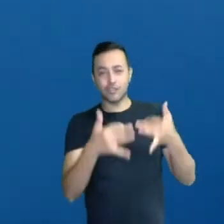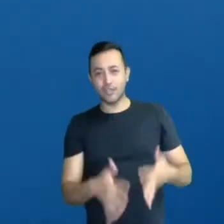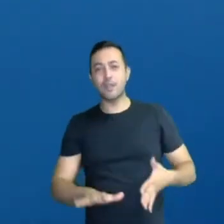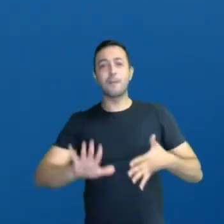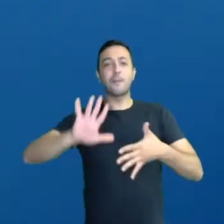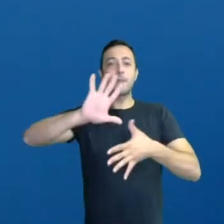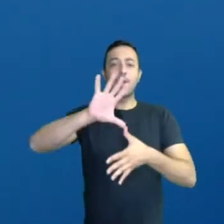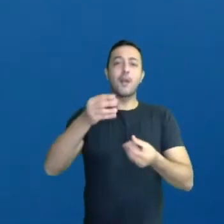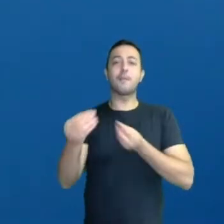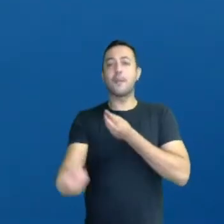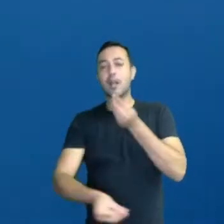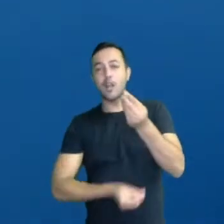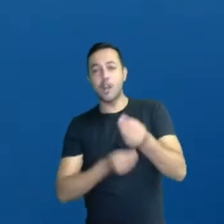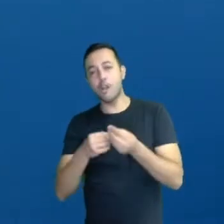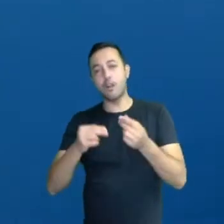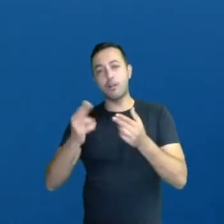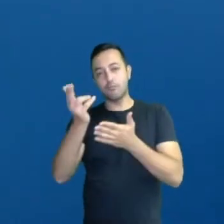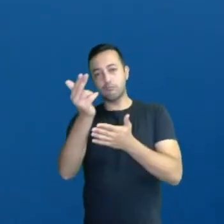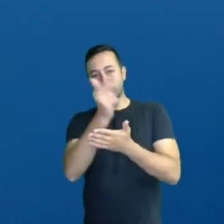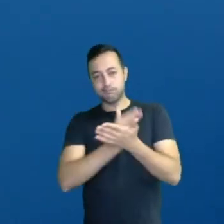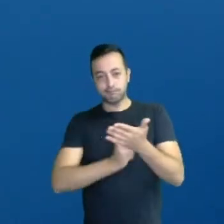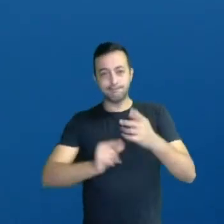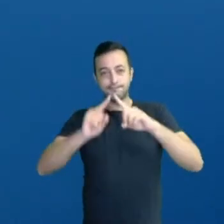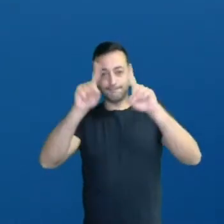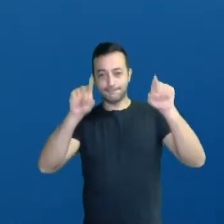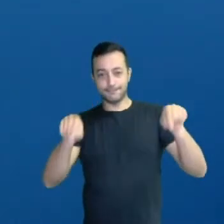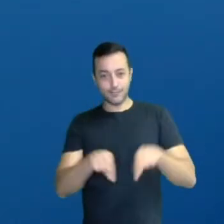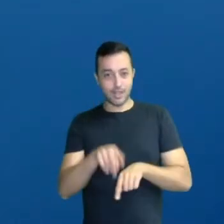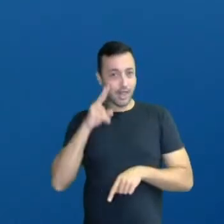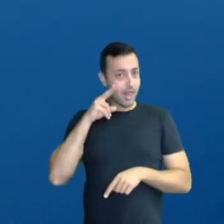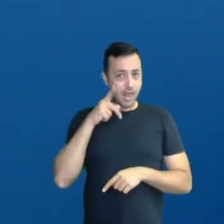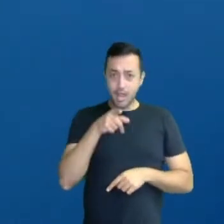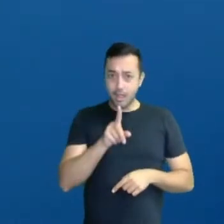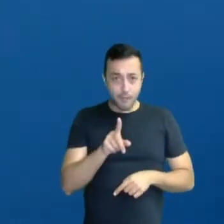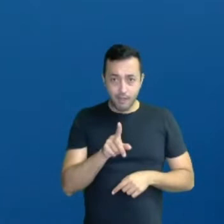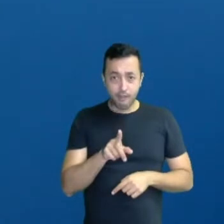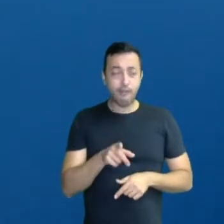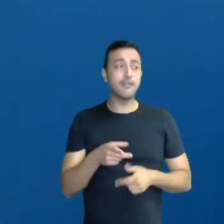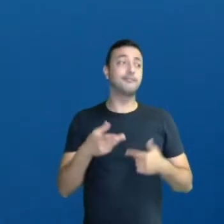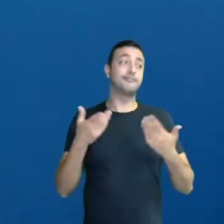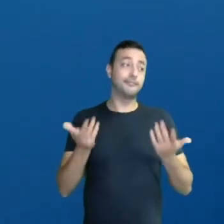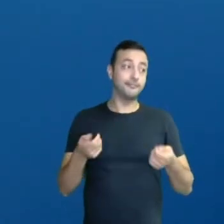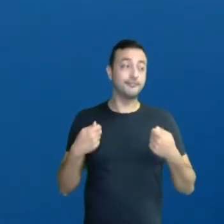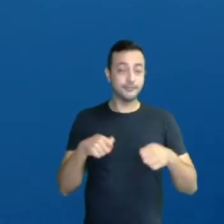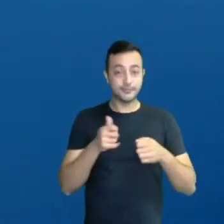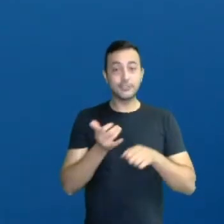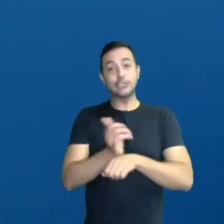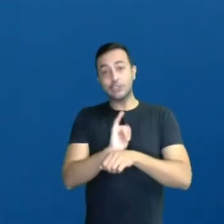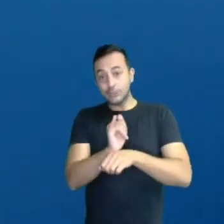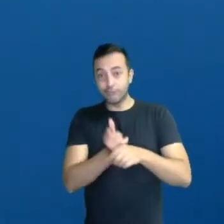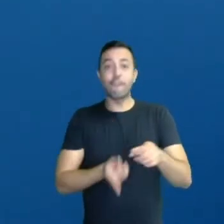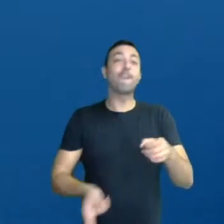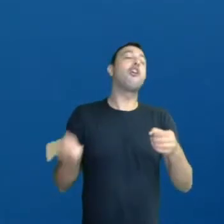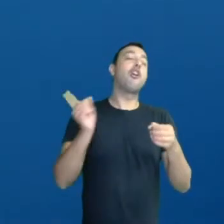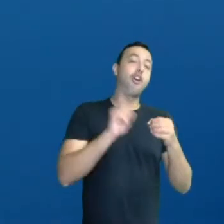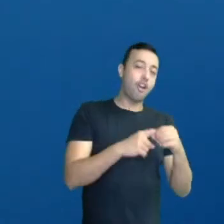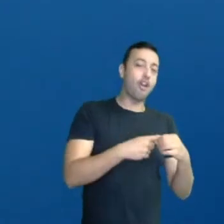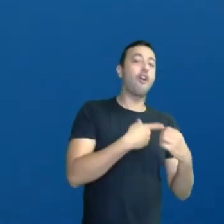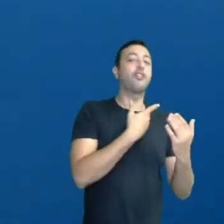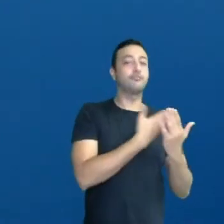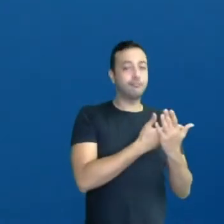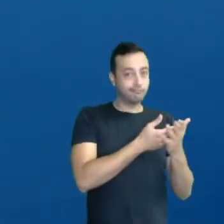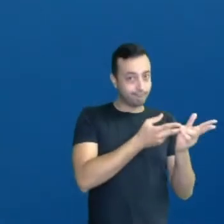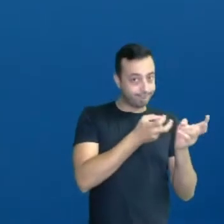mapa, como ela tá divididinha, falei tudo isso. Se você não lembra, você tem que, ó, ir lá no YouTube e voltar algumas aulas anteriores para